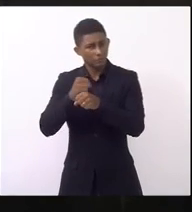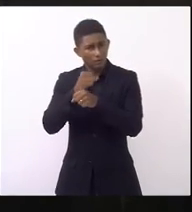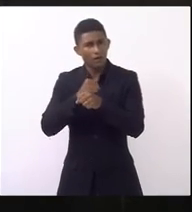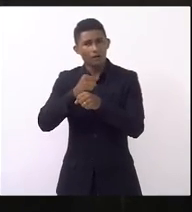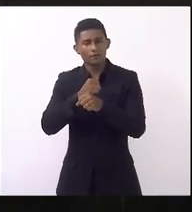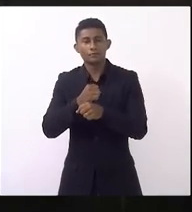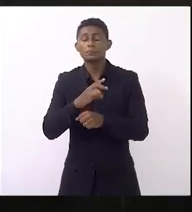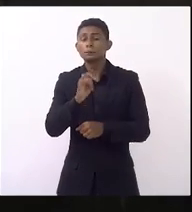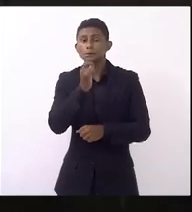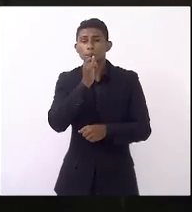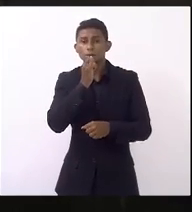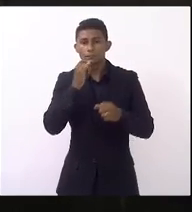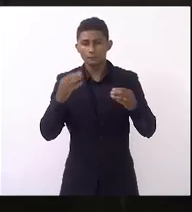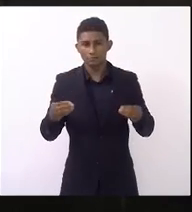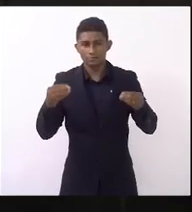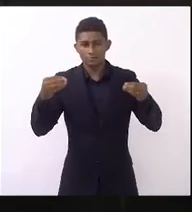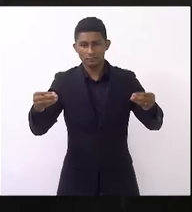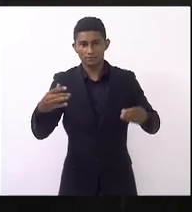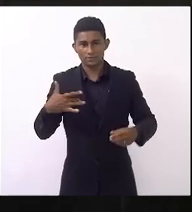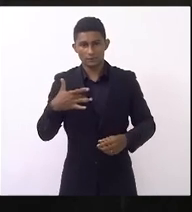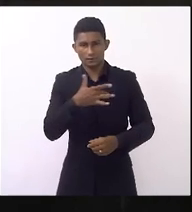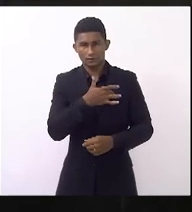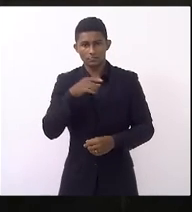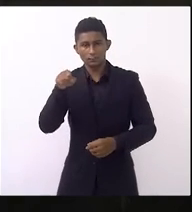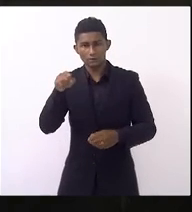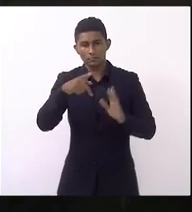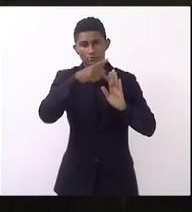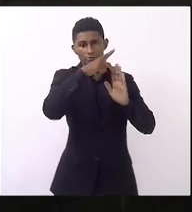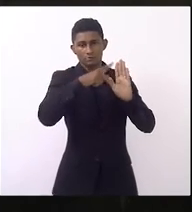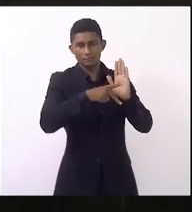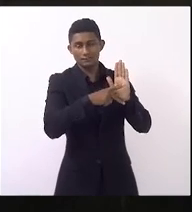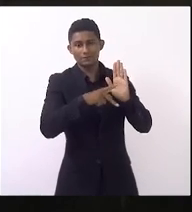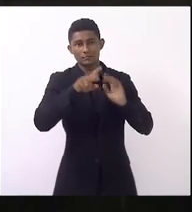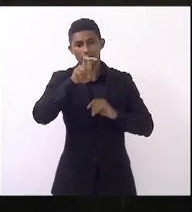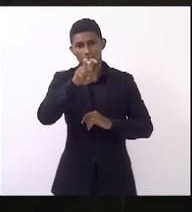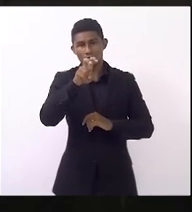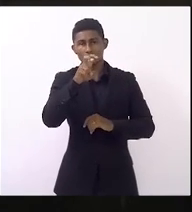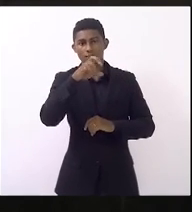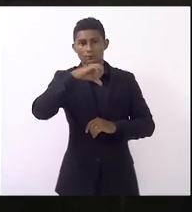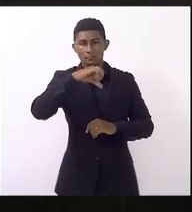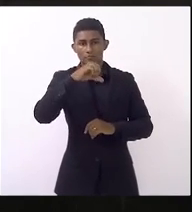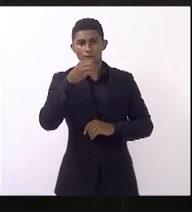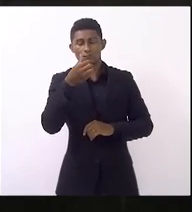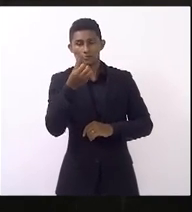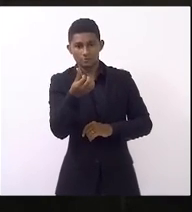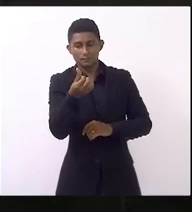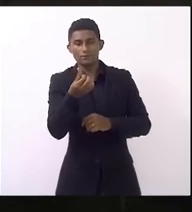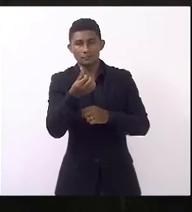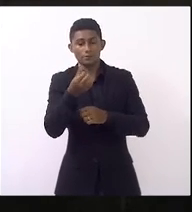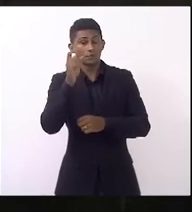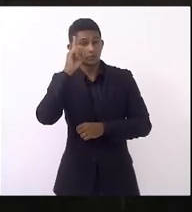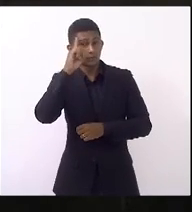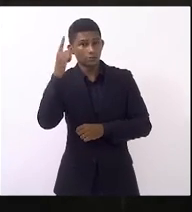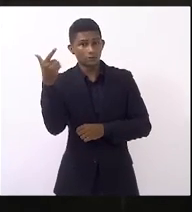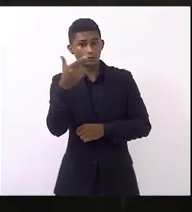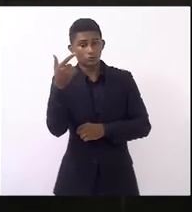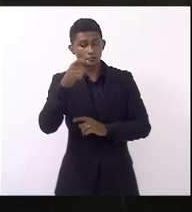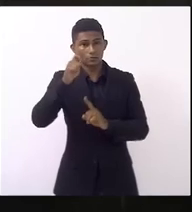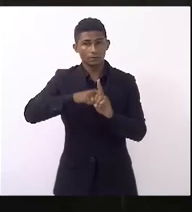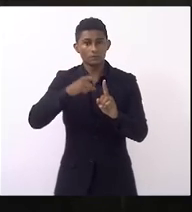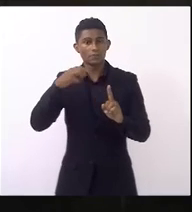o Ministério da Saúde publicou a portaria 596, em 22 de março, portanto, 10 dias antes do